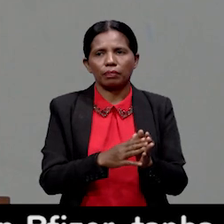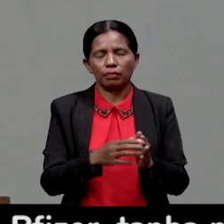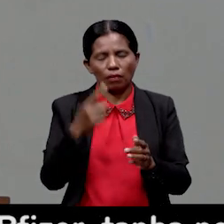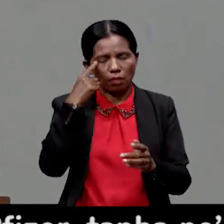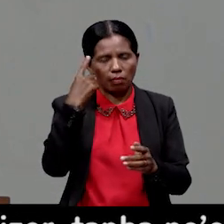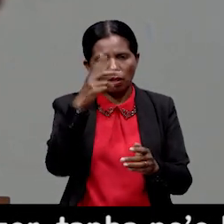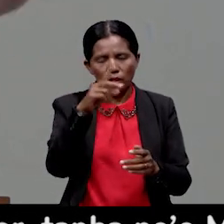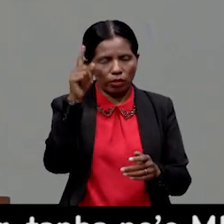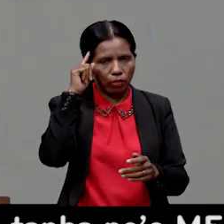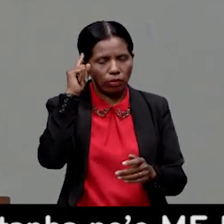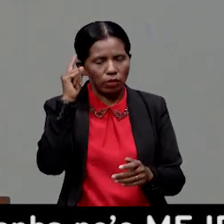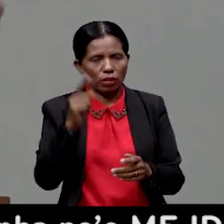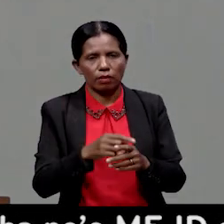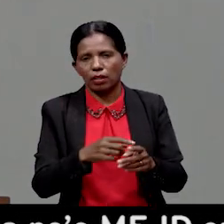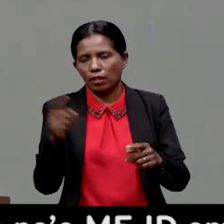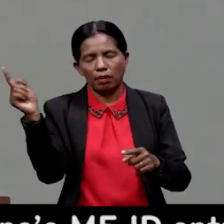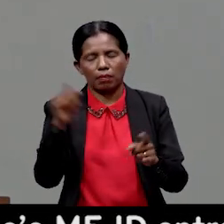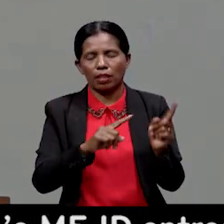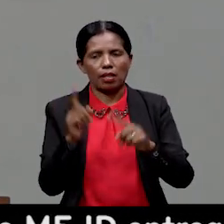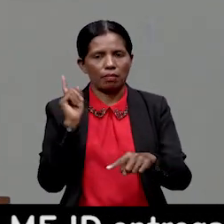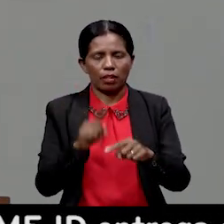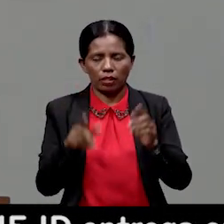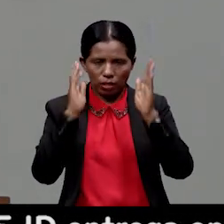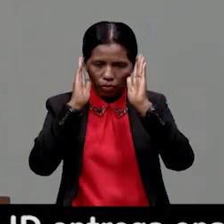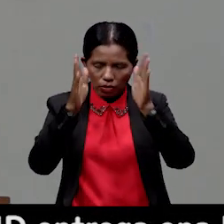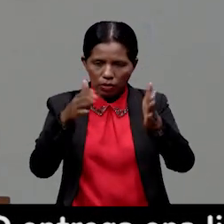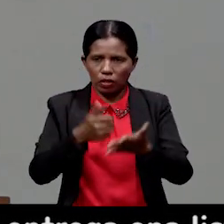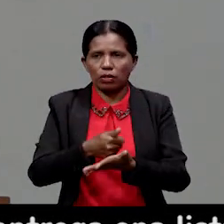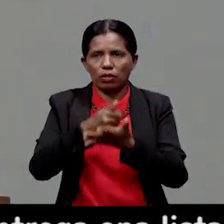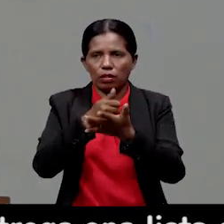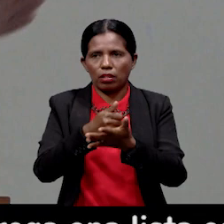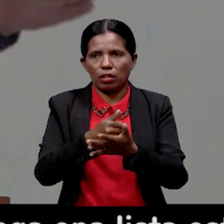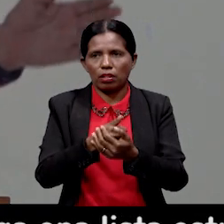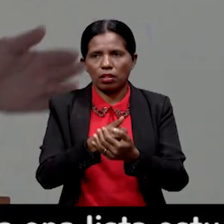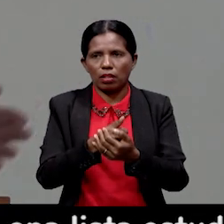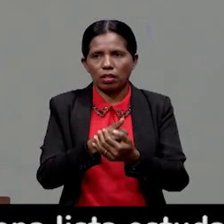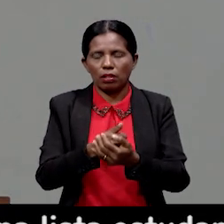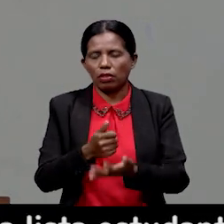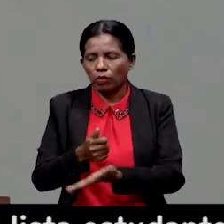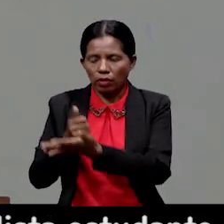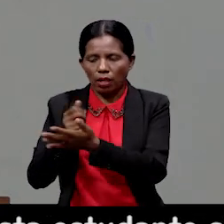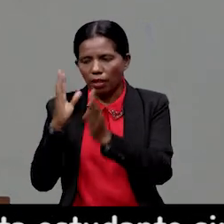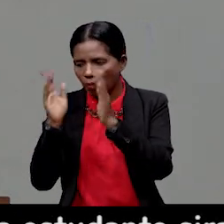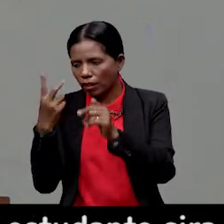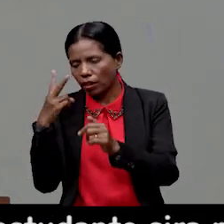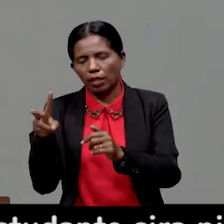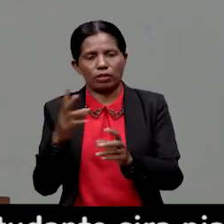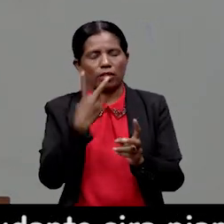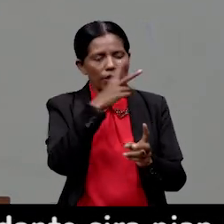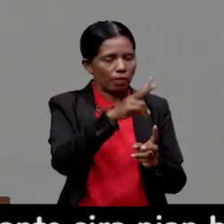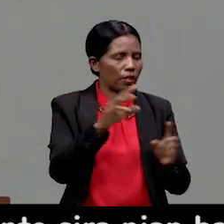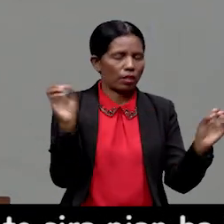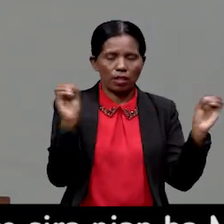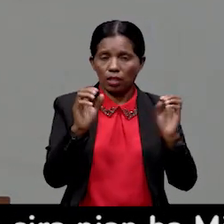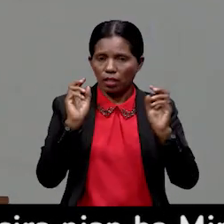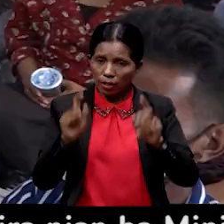onde muro, a vai, a vai, a vai. E se dá tal mata, ele é lei, ou se dá tal mata, ele é lei, ela é foco.